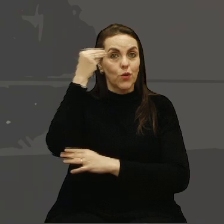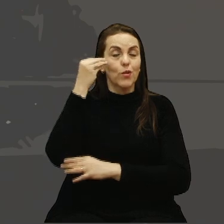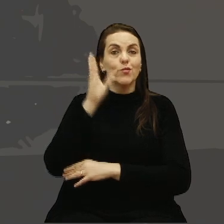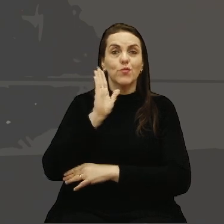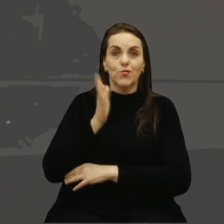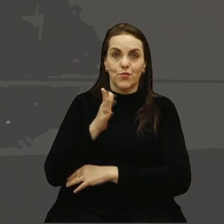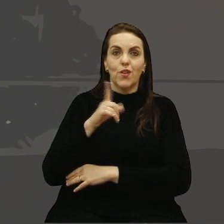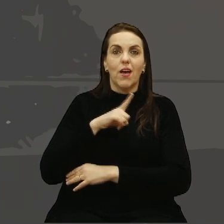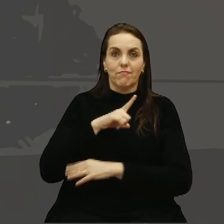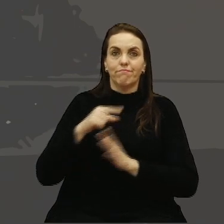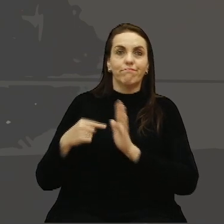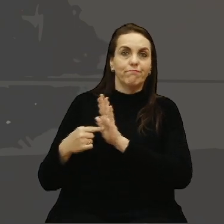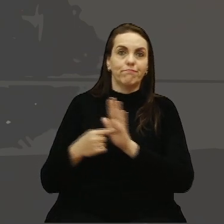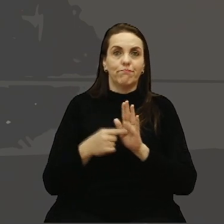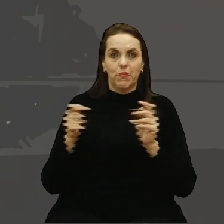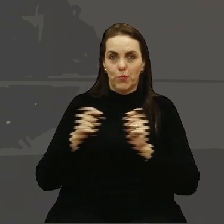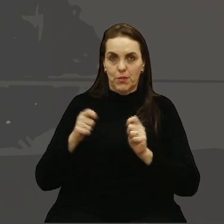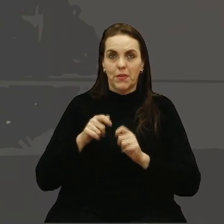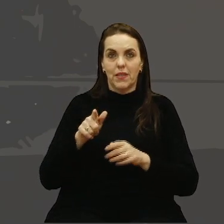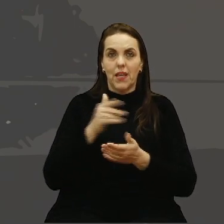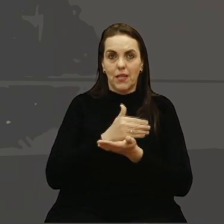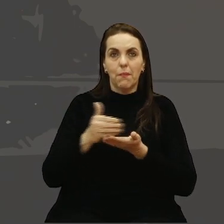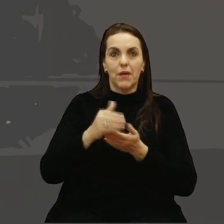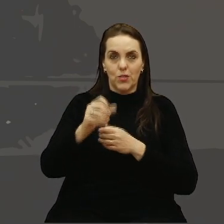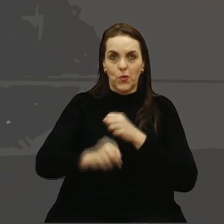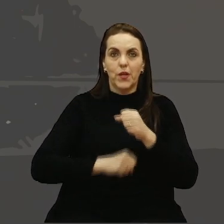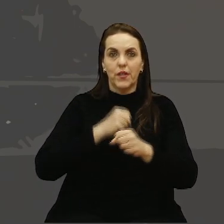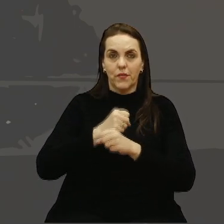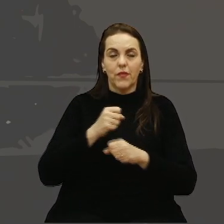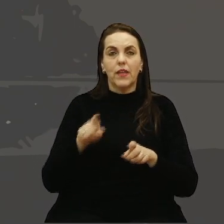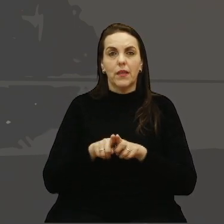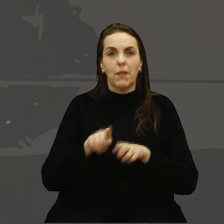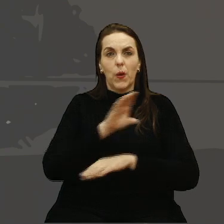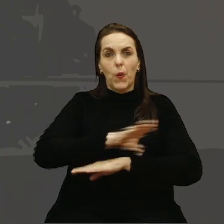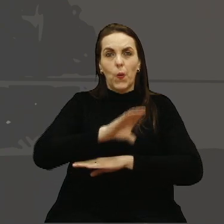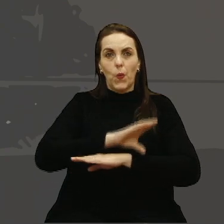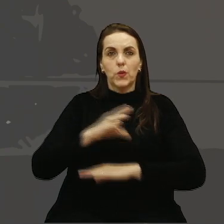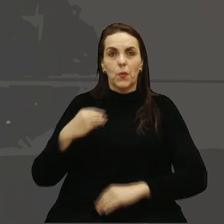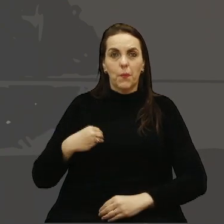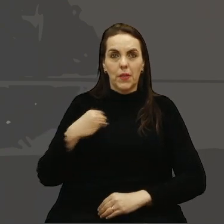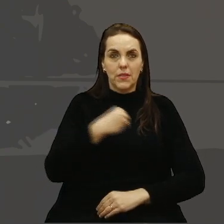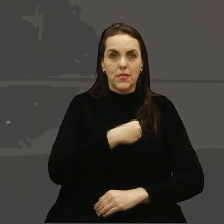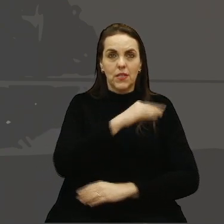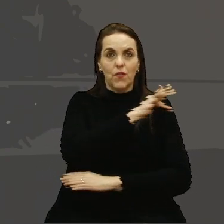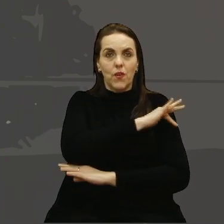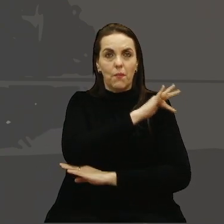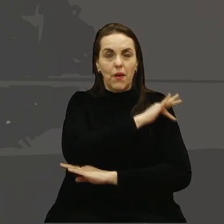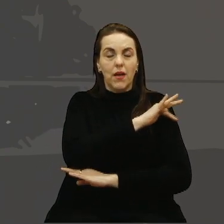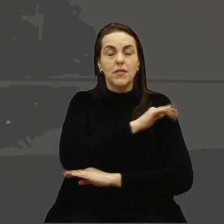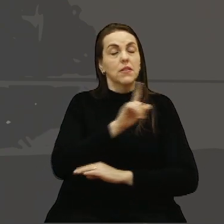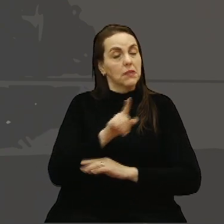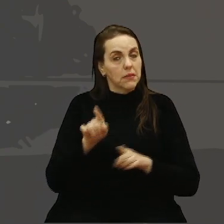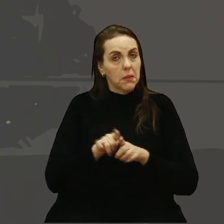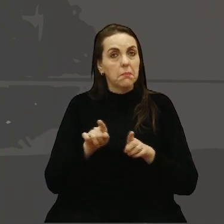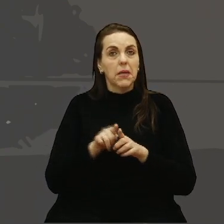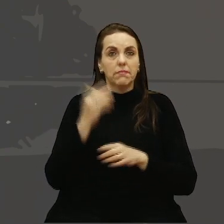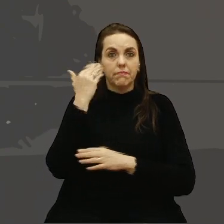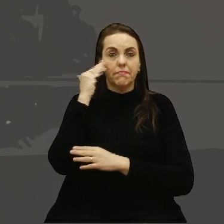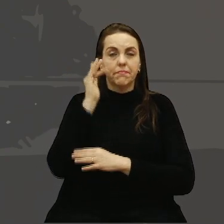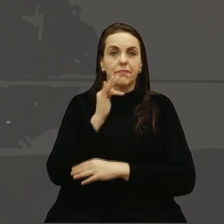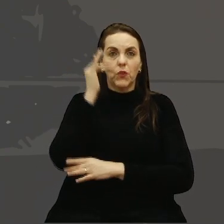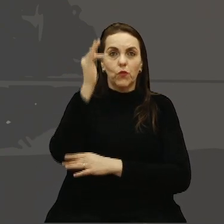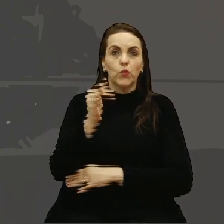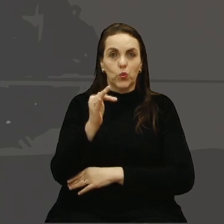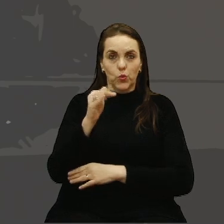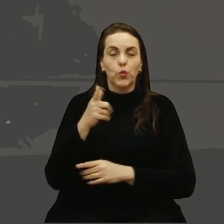um indicativo de que possa ter a partir do ano que vem. Outros cursos como medicina, farmácia, enfim, estão sendo considerados para futuramente